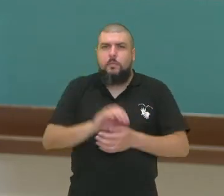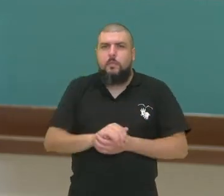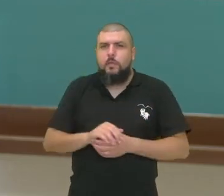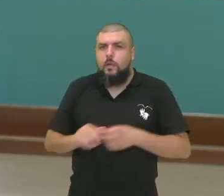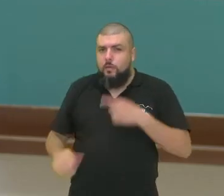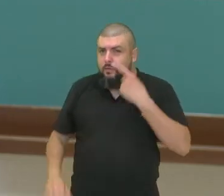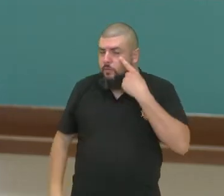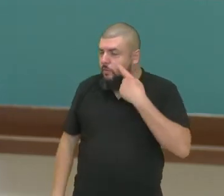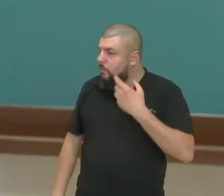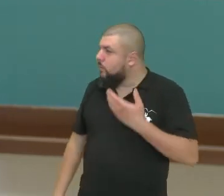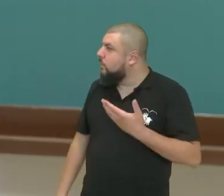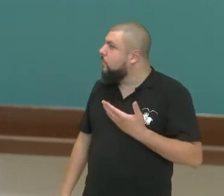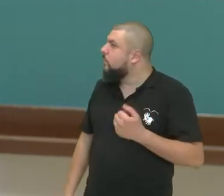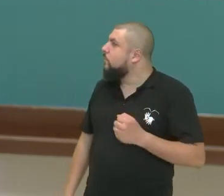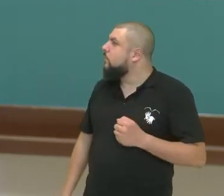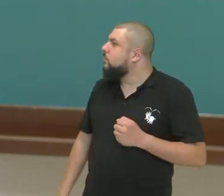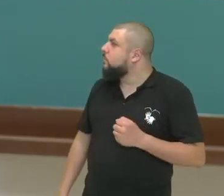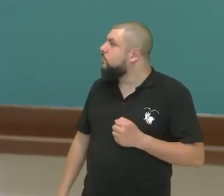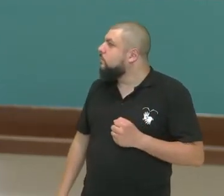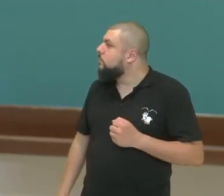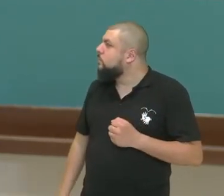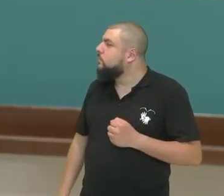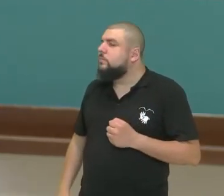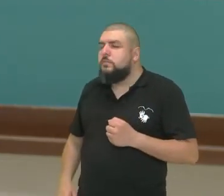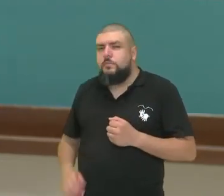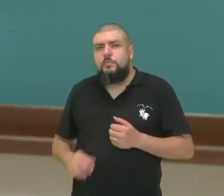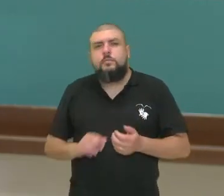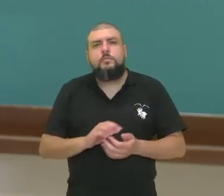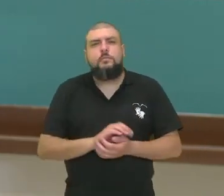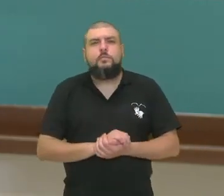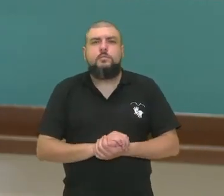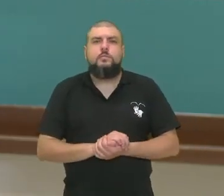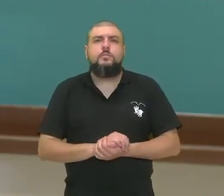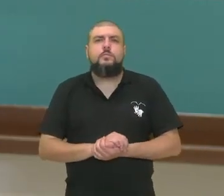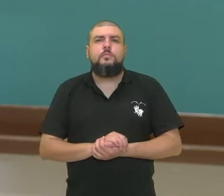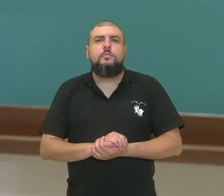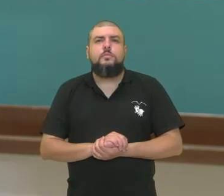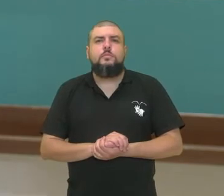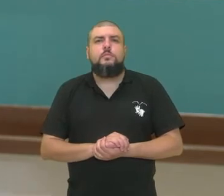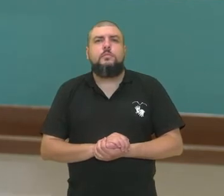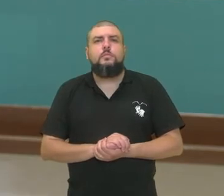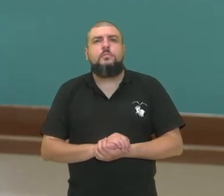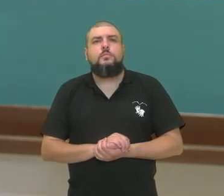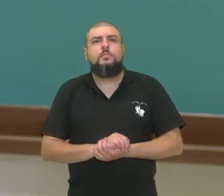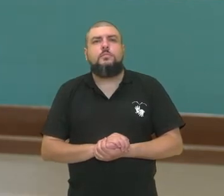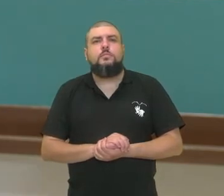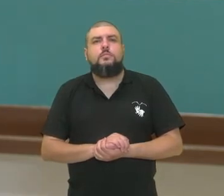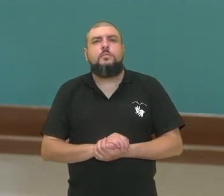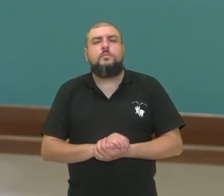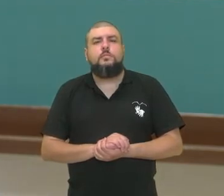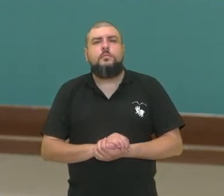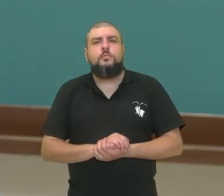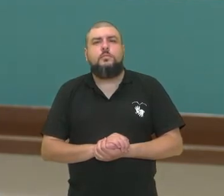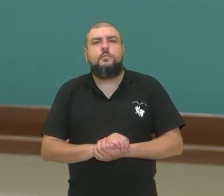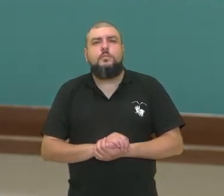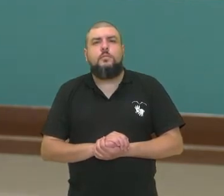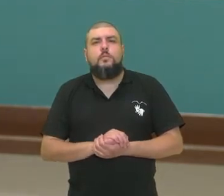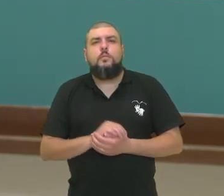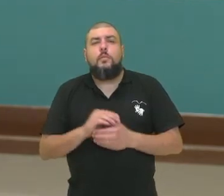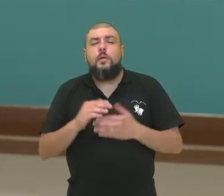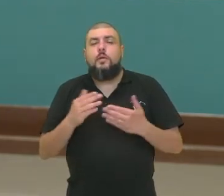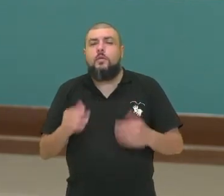No geral, nas margens da África. Nós vamos tratar aqui também. Muito bem, então vamos focar aqui no primeiro,